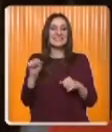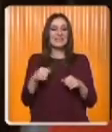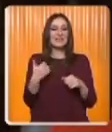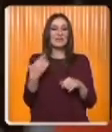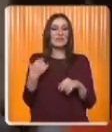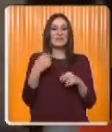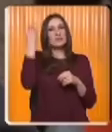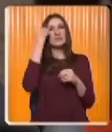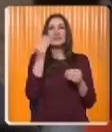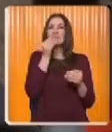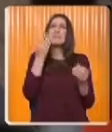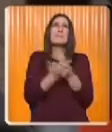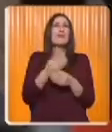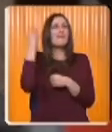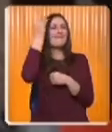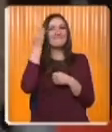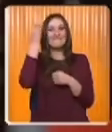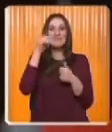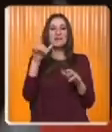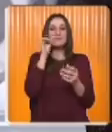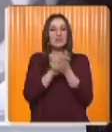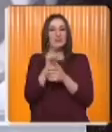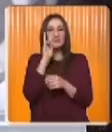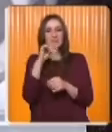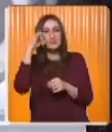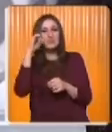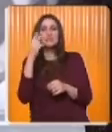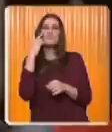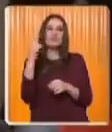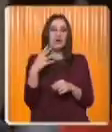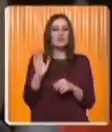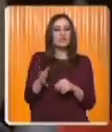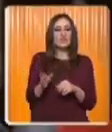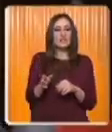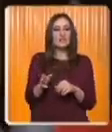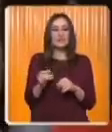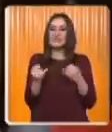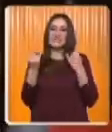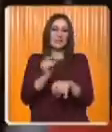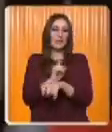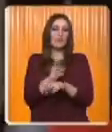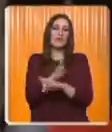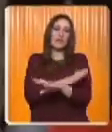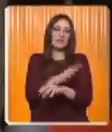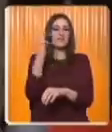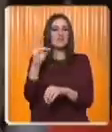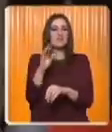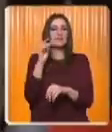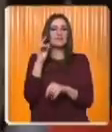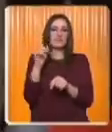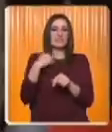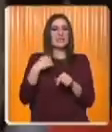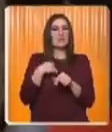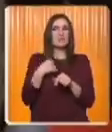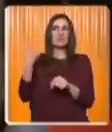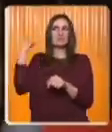tinha saudades de comer pão. Agora, o seu marido ainda não a viu? Já viu, foi... Foi logo a seguir, antes dele ir para a França? Foi, ele balou agora este sábado.